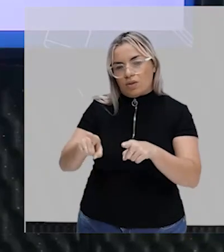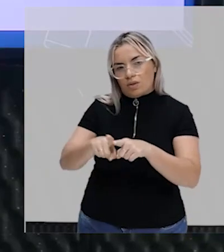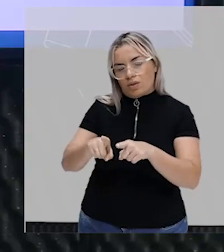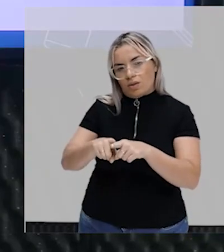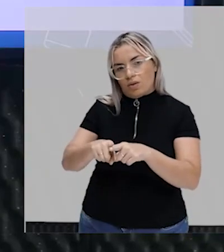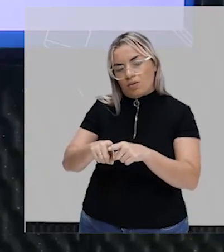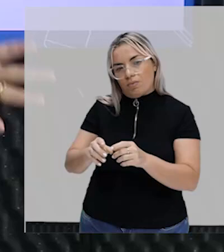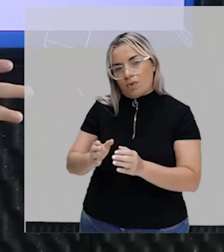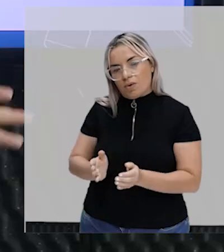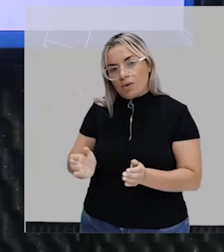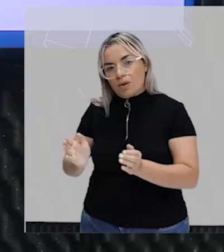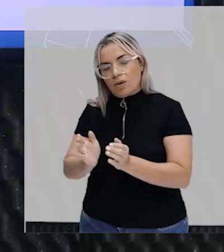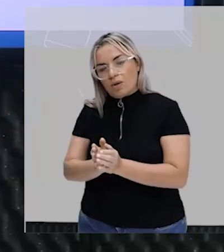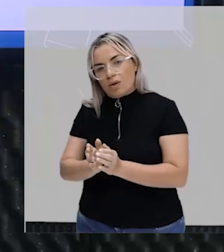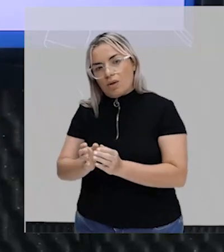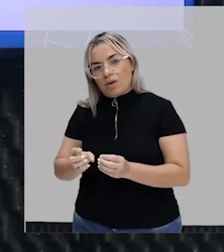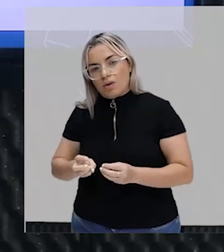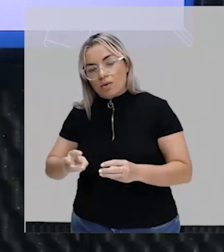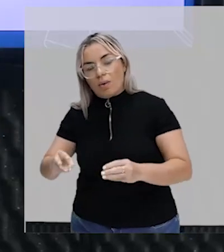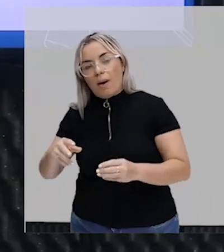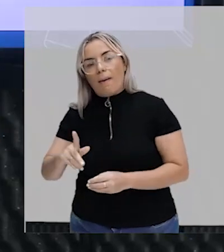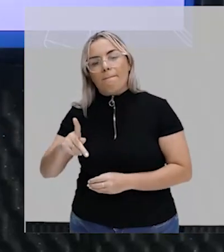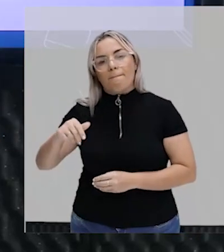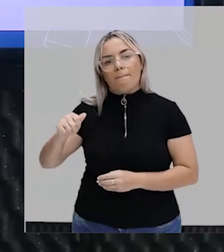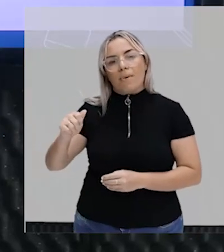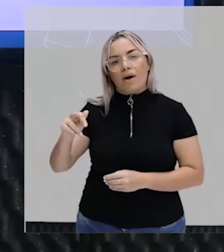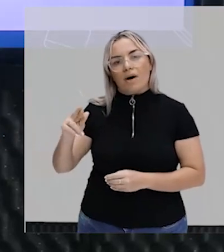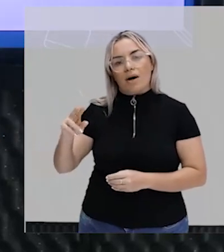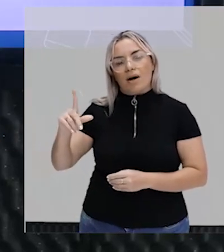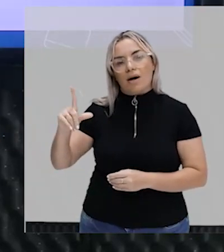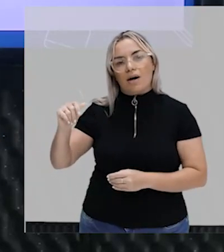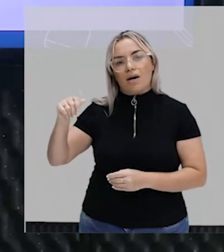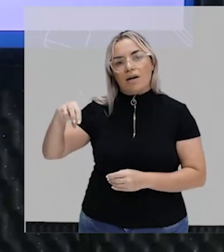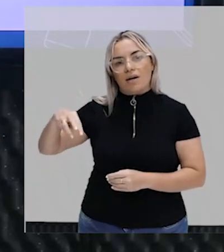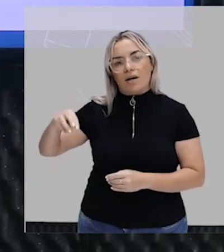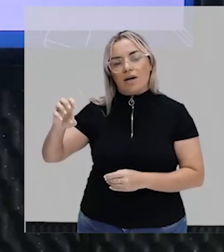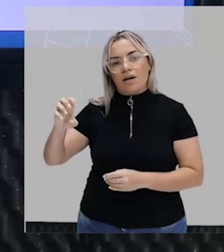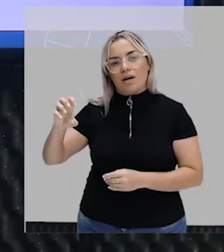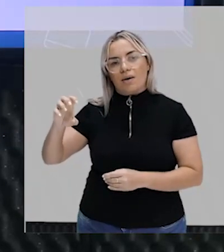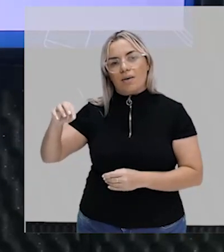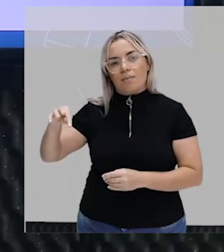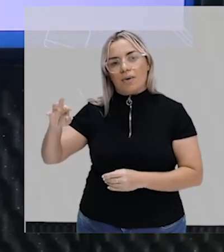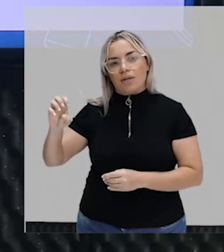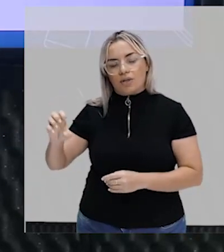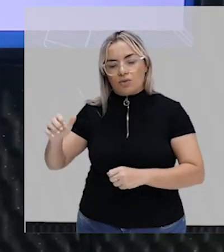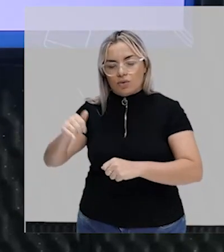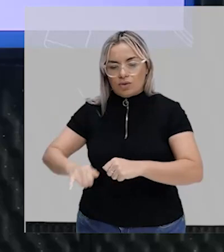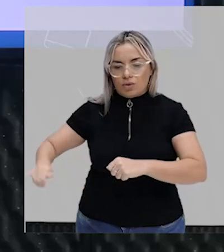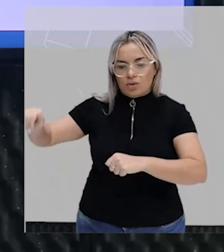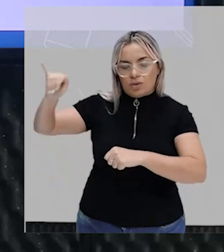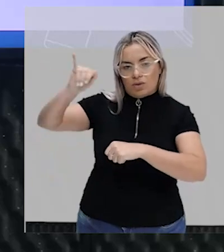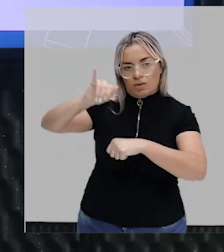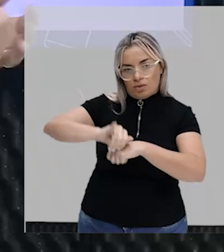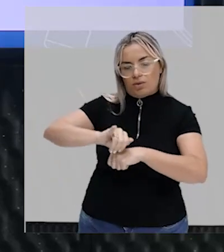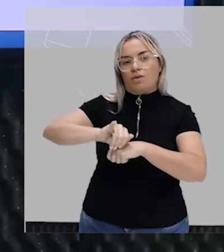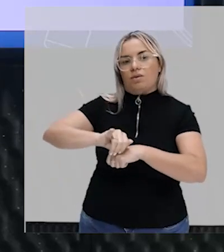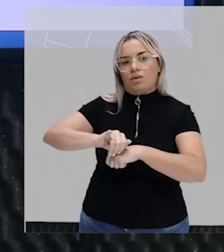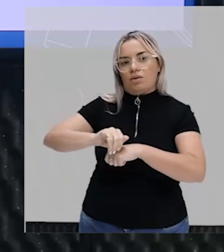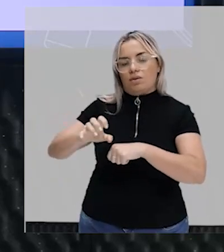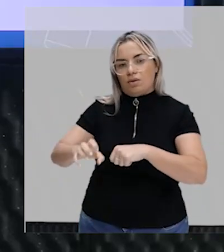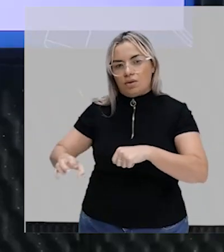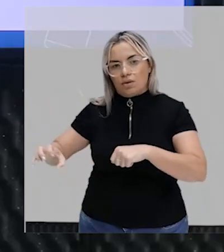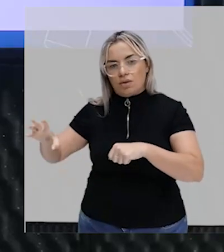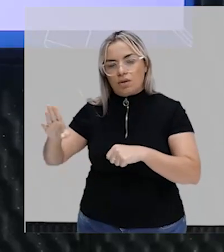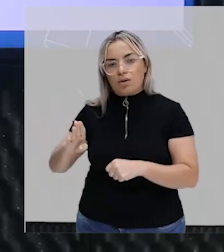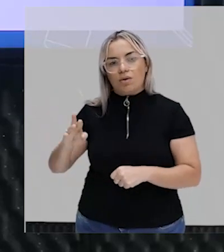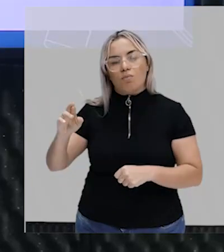Europeu, que situa, por exemplo, na capital da União Europeia. Marcos, a União Europeia tem capital? Tem, galera, tá? É Bruxelas, que fica na